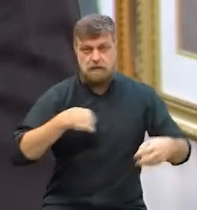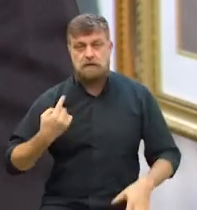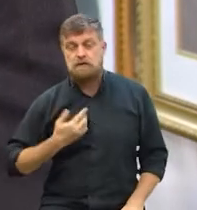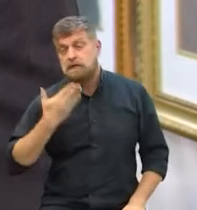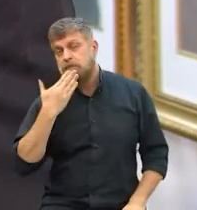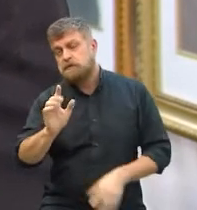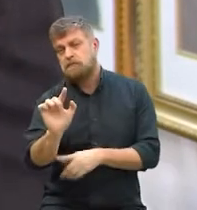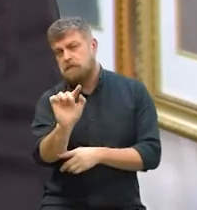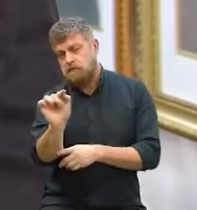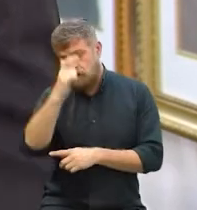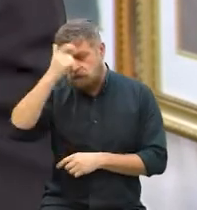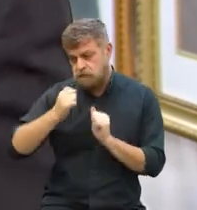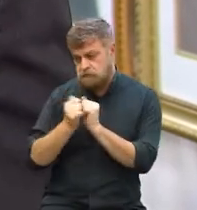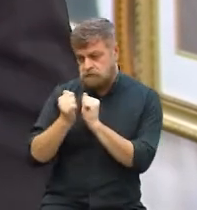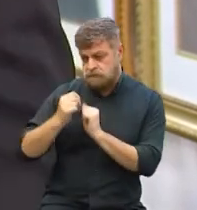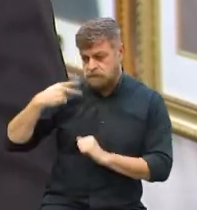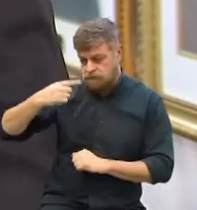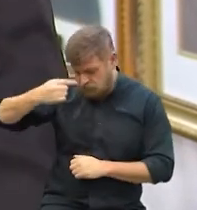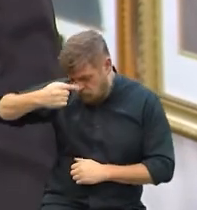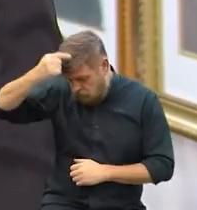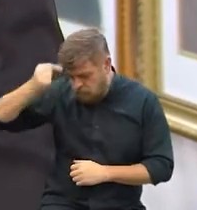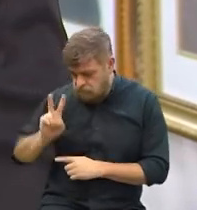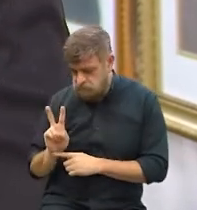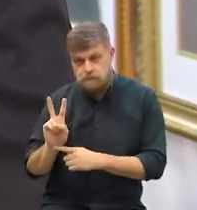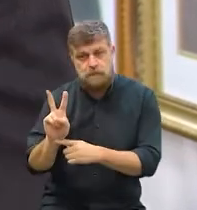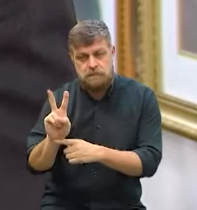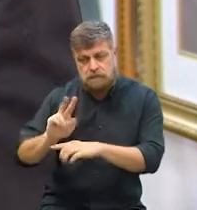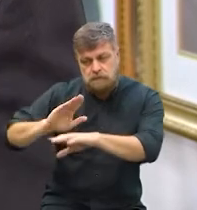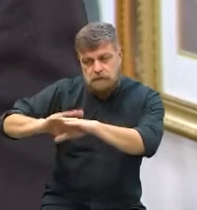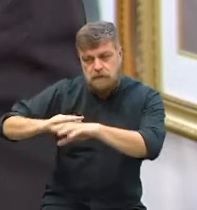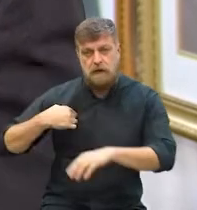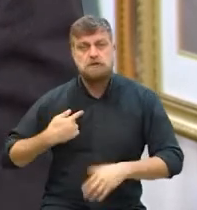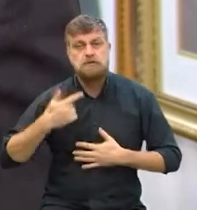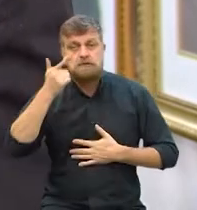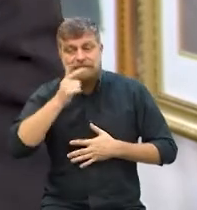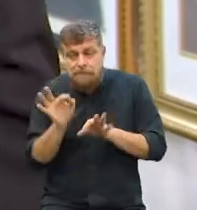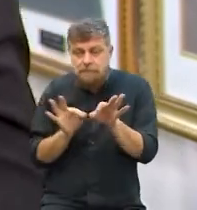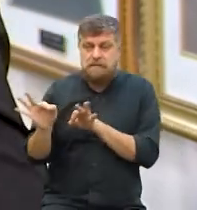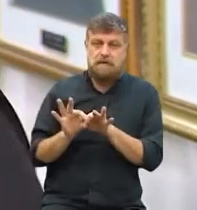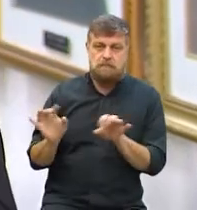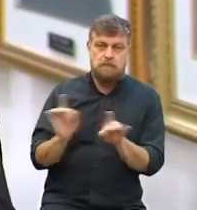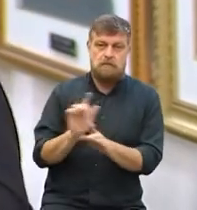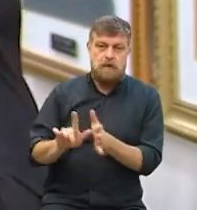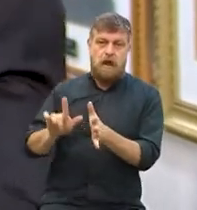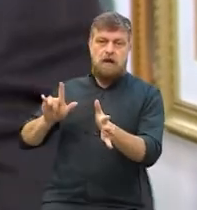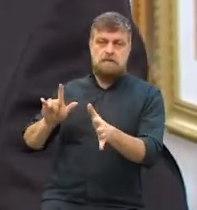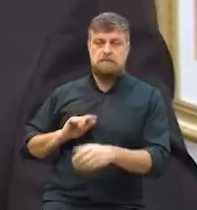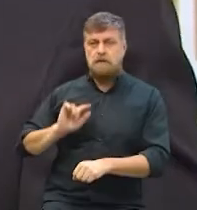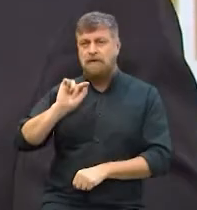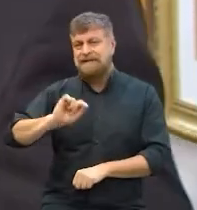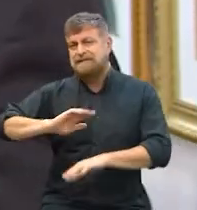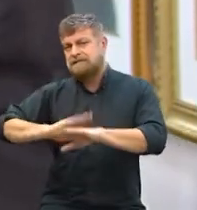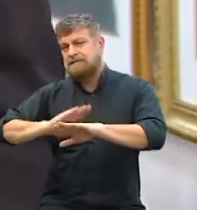nós estamos pleiteando, né, tanto eu quanto o vereador Paulo Gaspar, é que a gente possa estar preparados. Quando nós